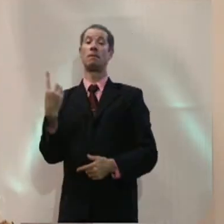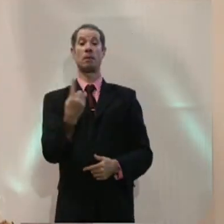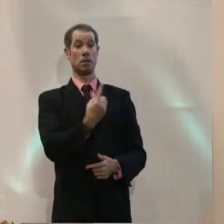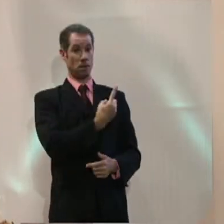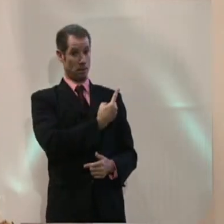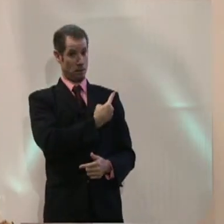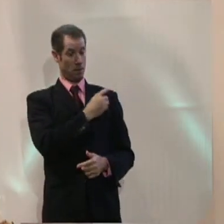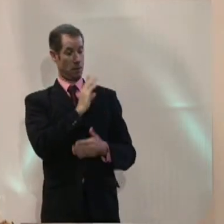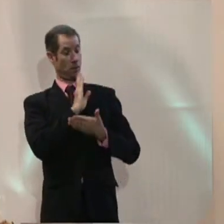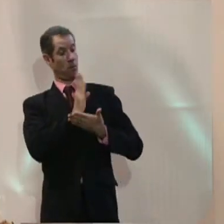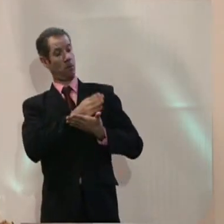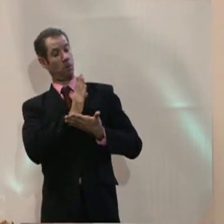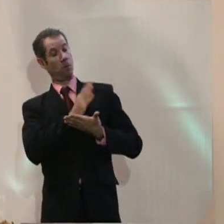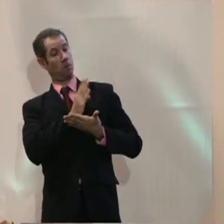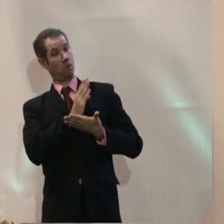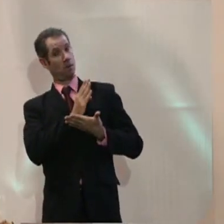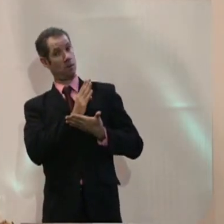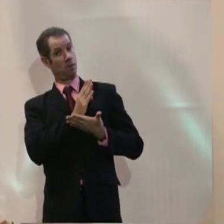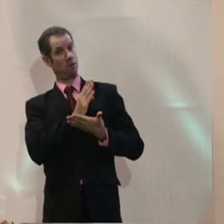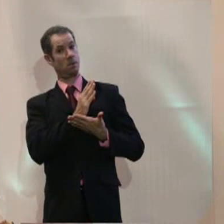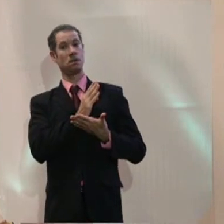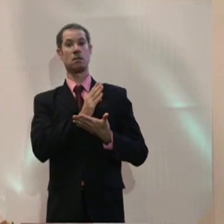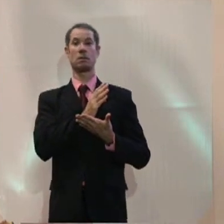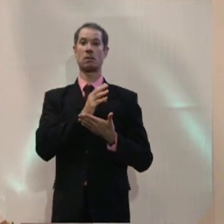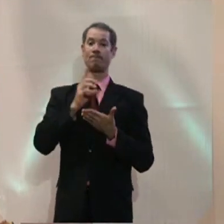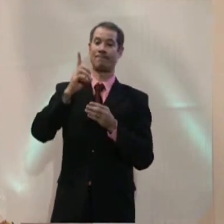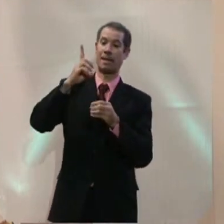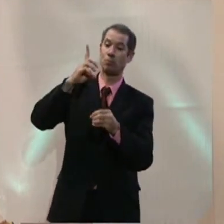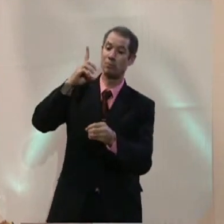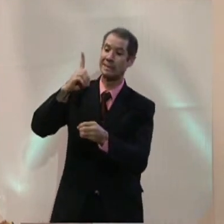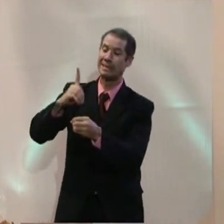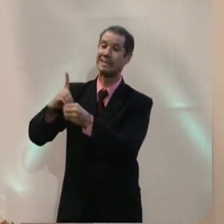que está no nosso coração, é a doutrina do dízimo.